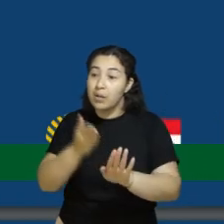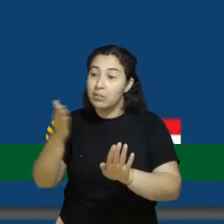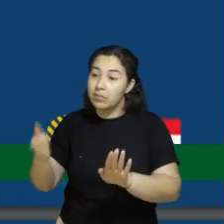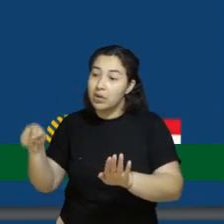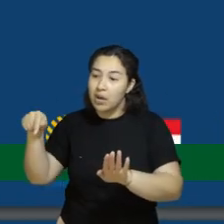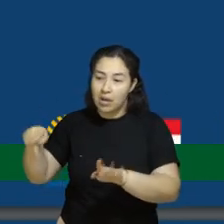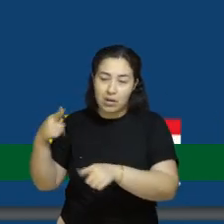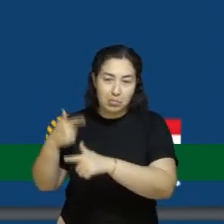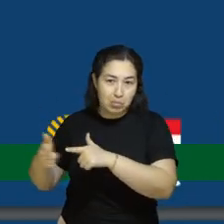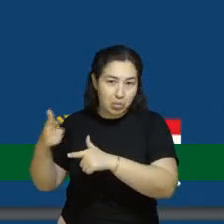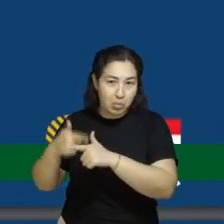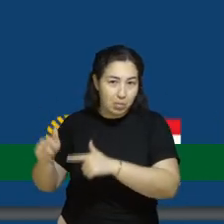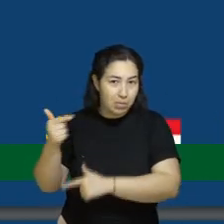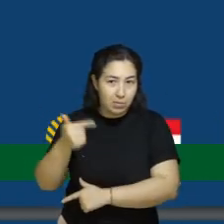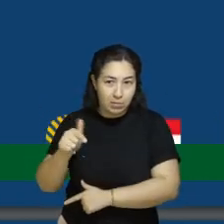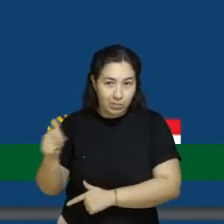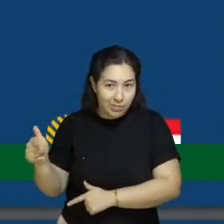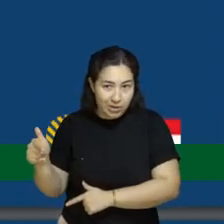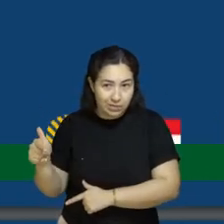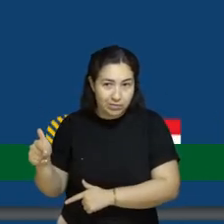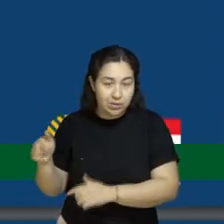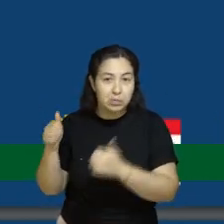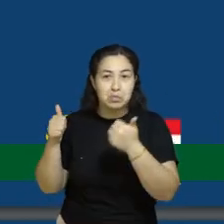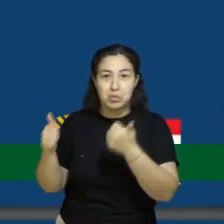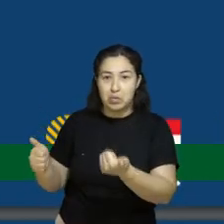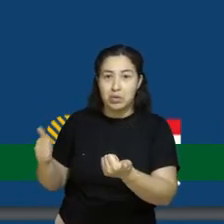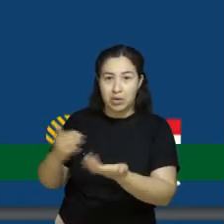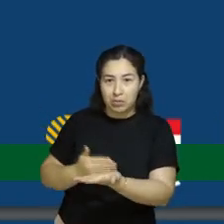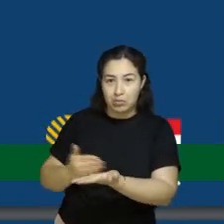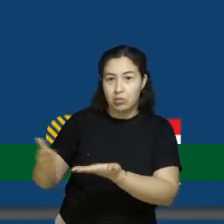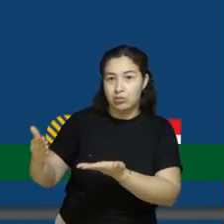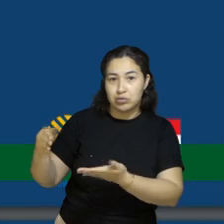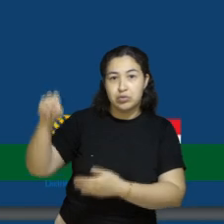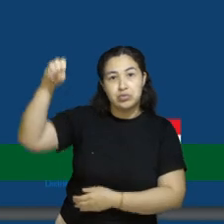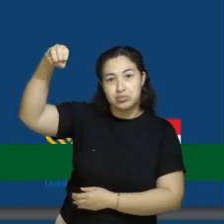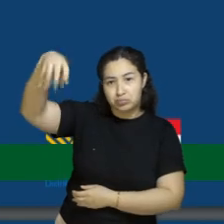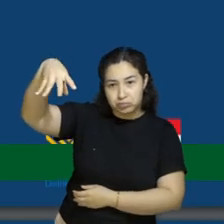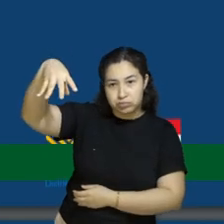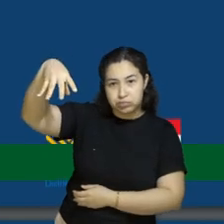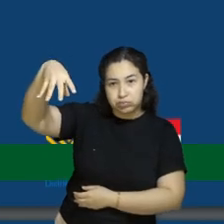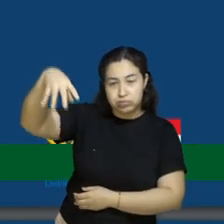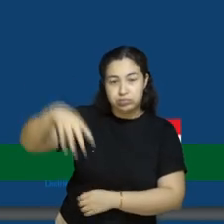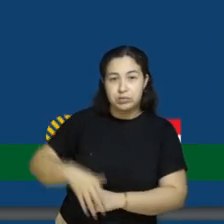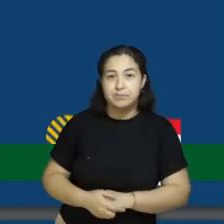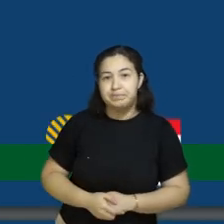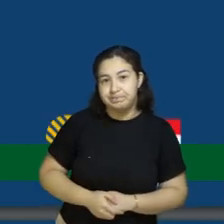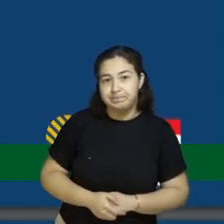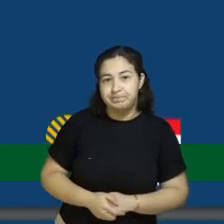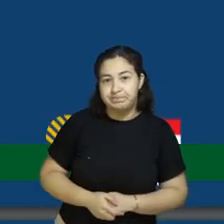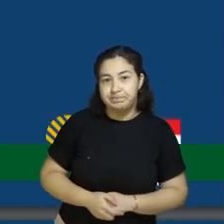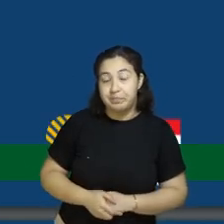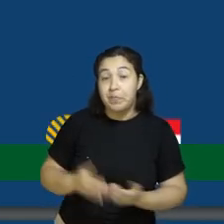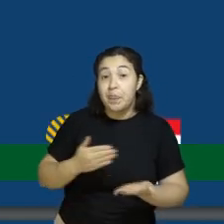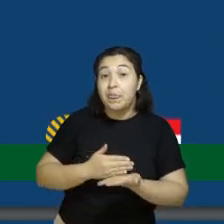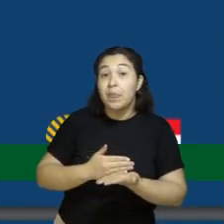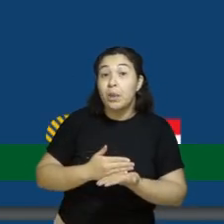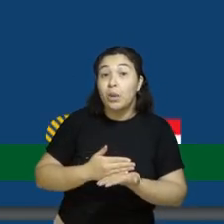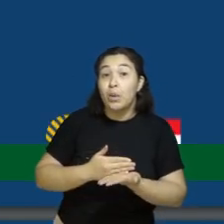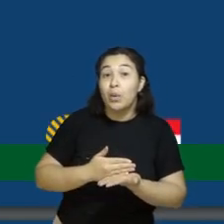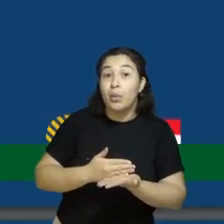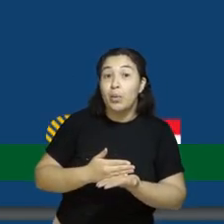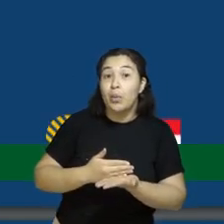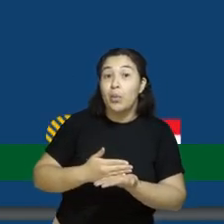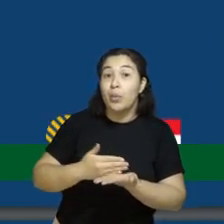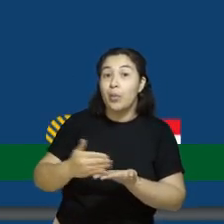religador 529 está ligado. Desligado. Automaticamente ele vê isso, o que ele faz? Ele vai abrir